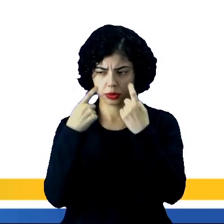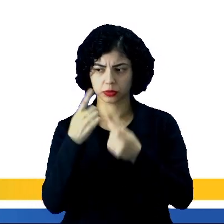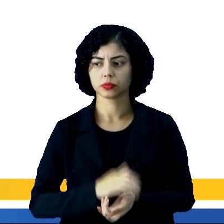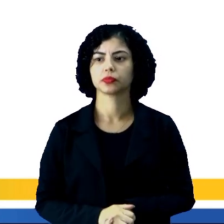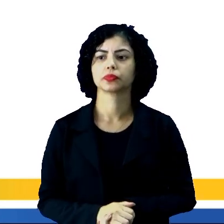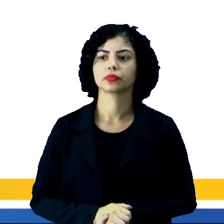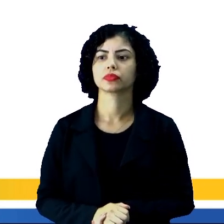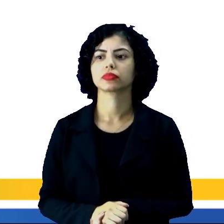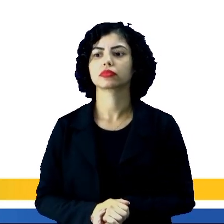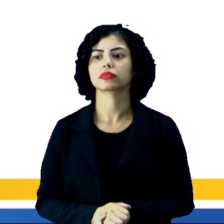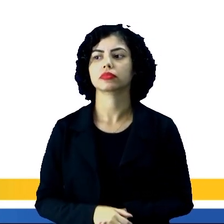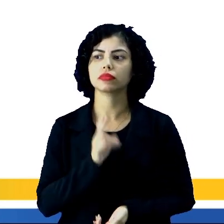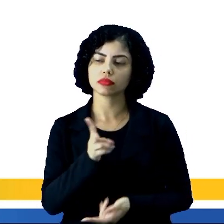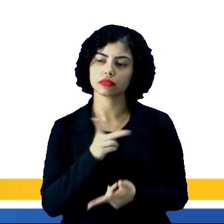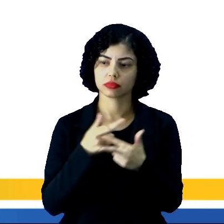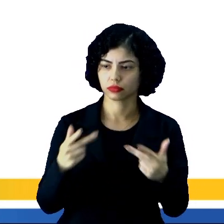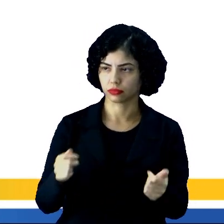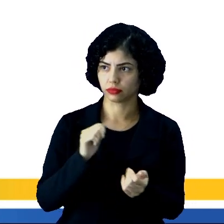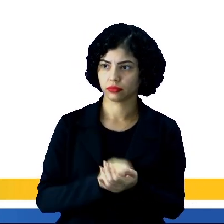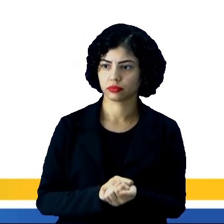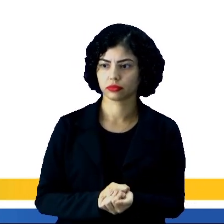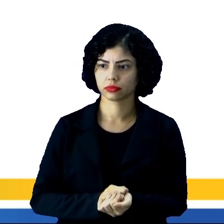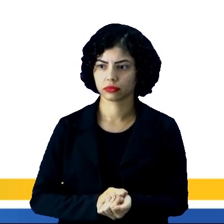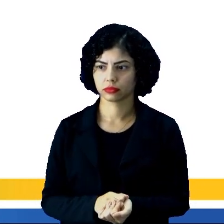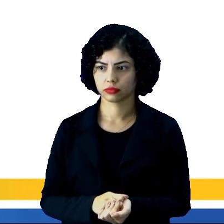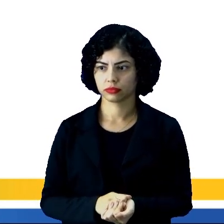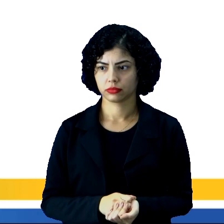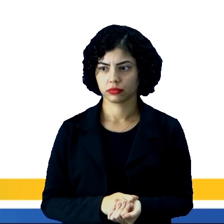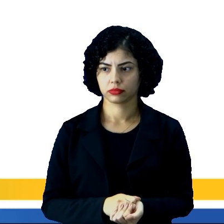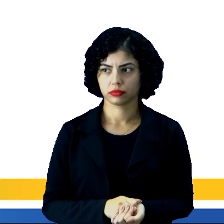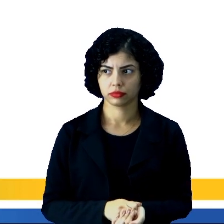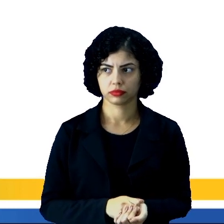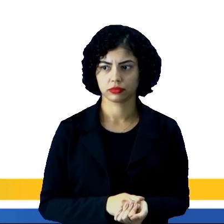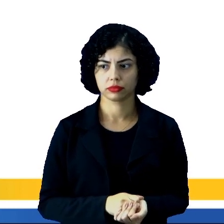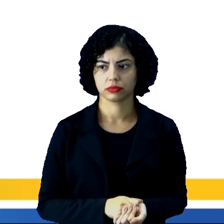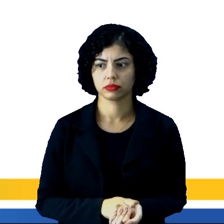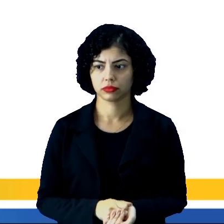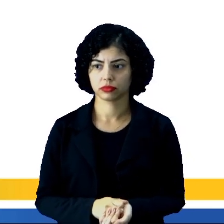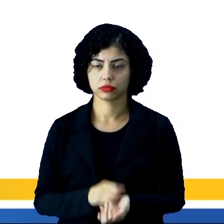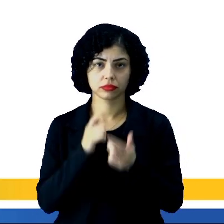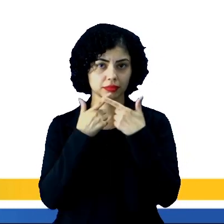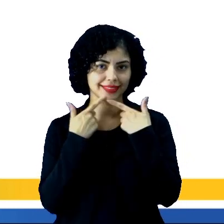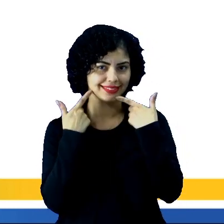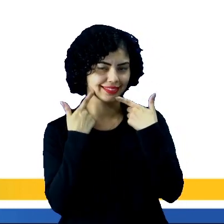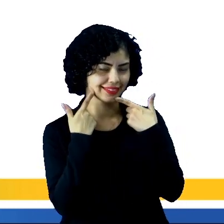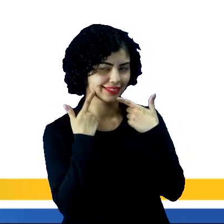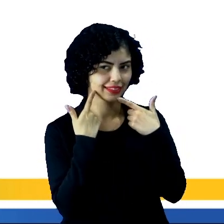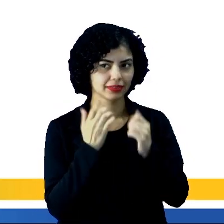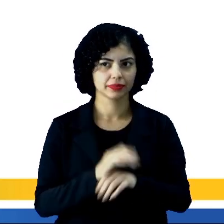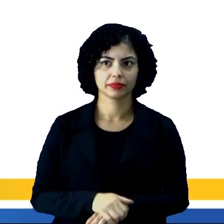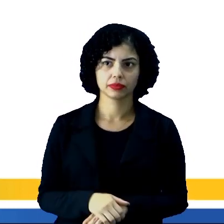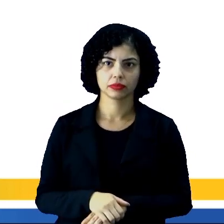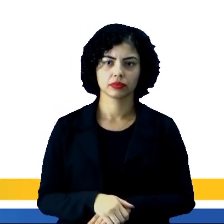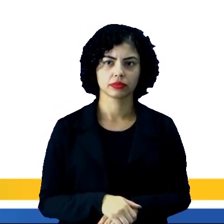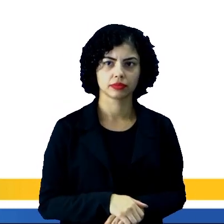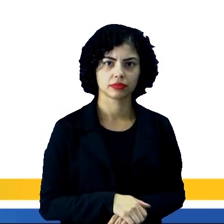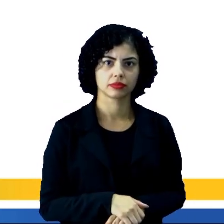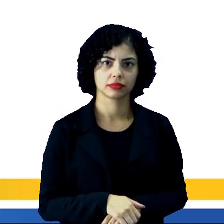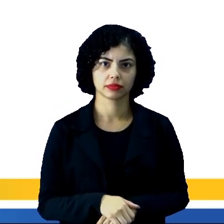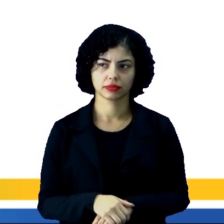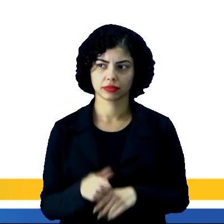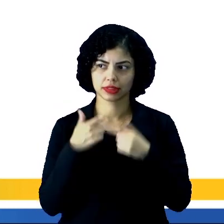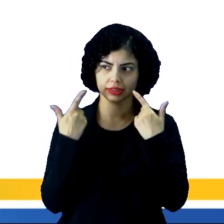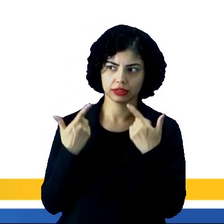expressão mesma coisa ali né ele campeão soriou campeão sorriu ah sorriu como